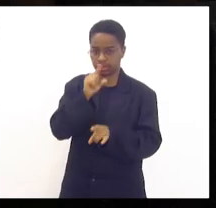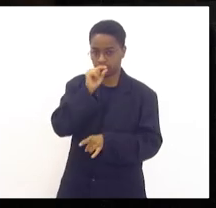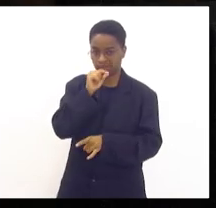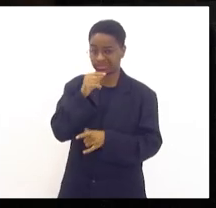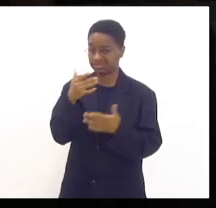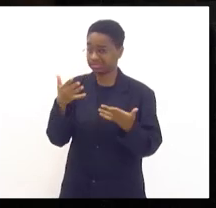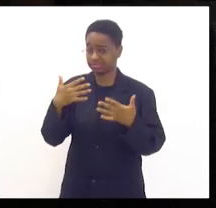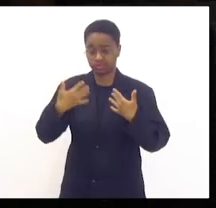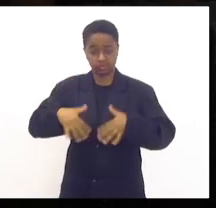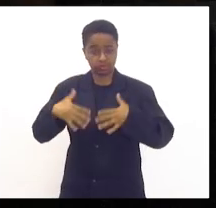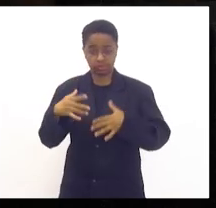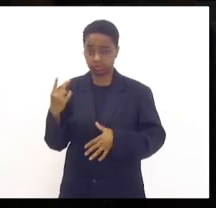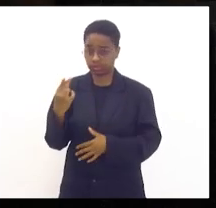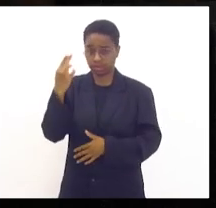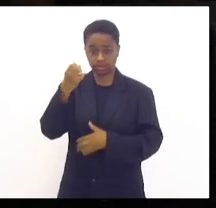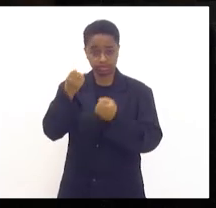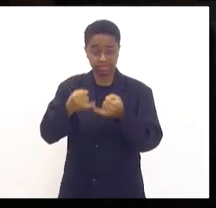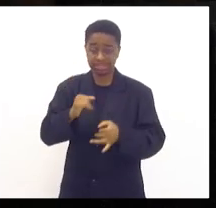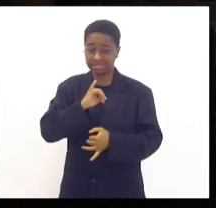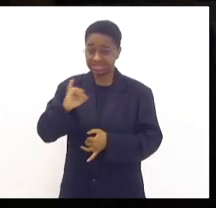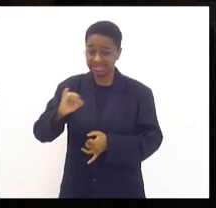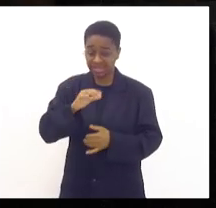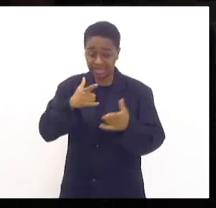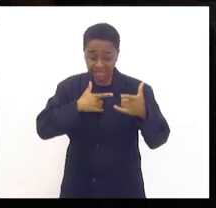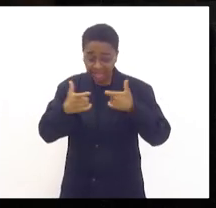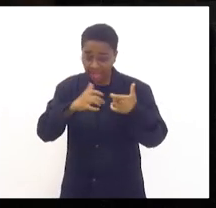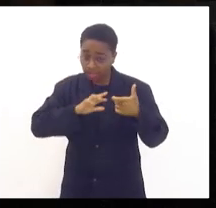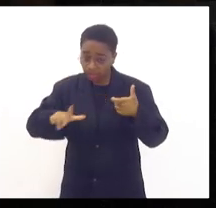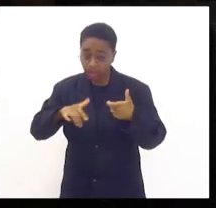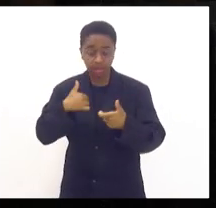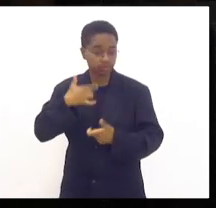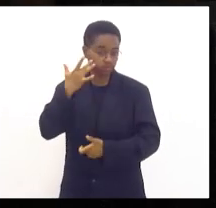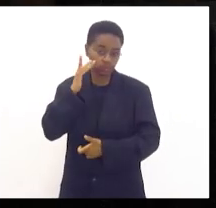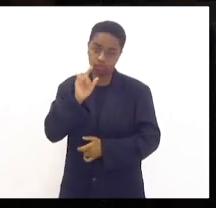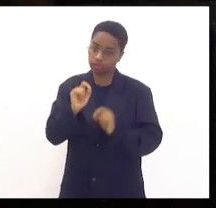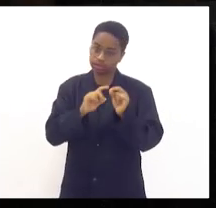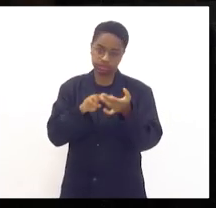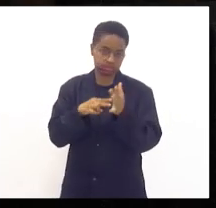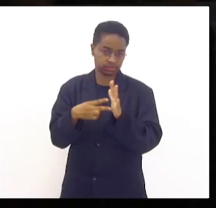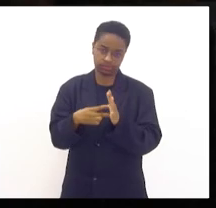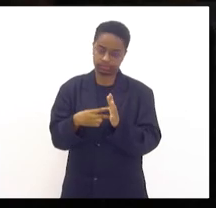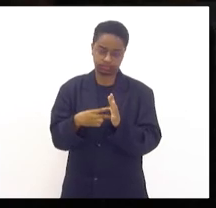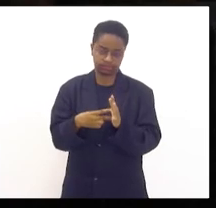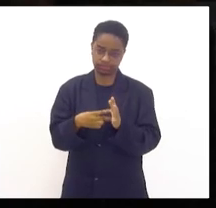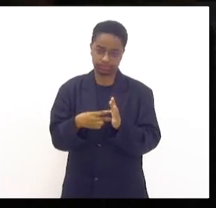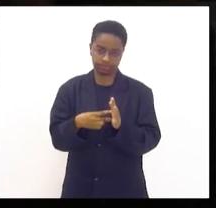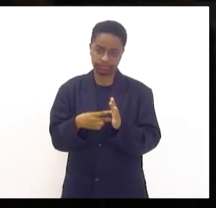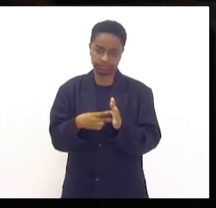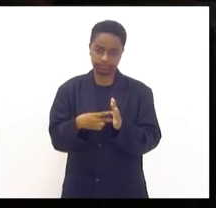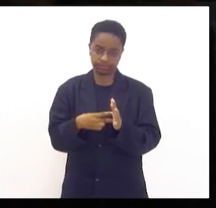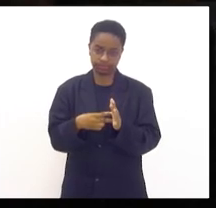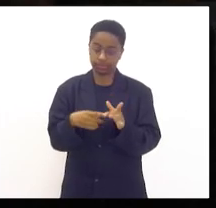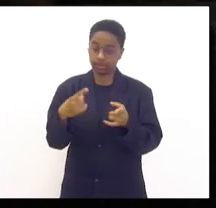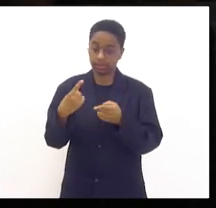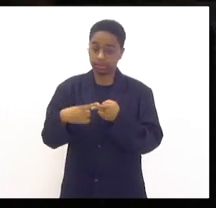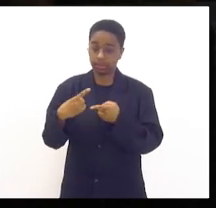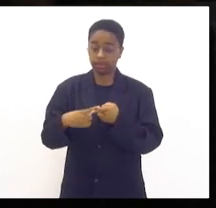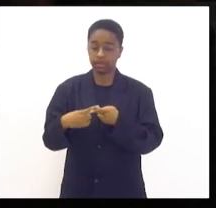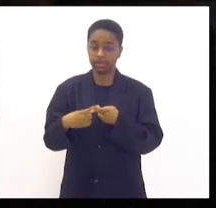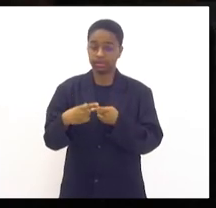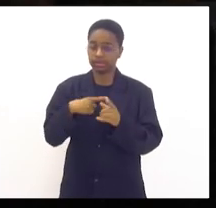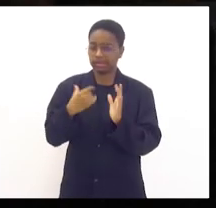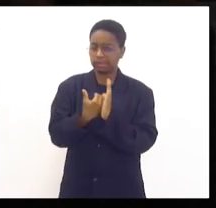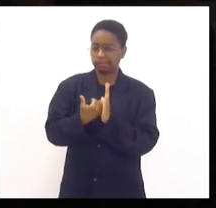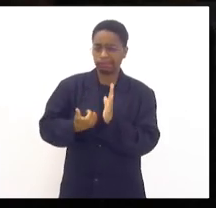Aquilo, se não é guerra civil, eu não sei nem mais o que é guerra civil. Tal a